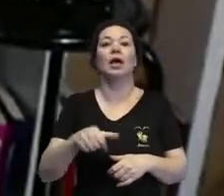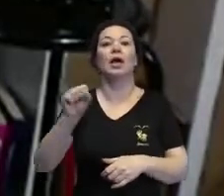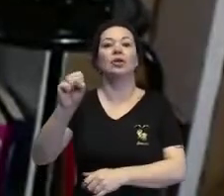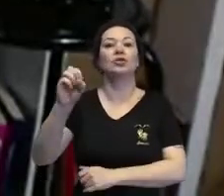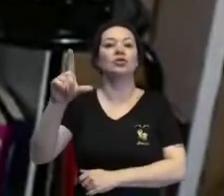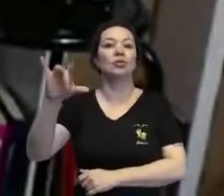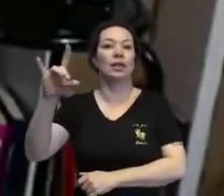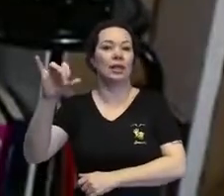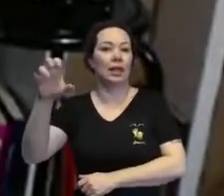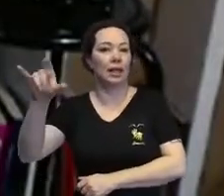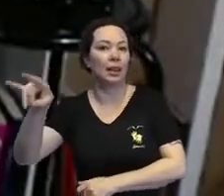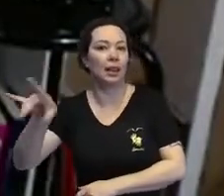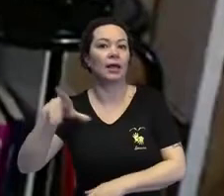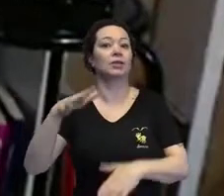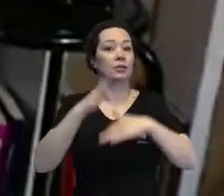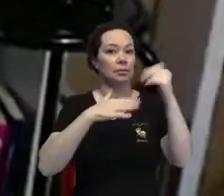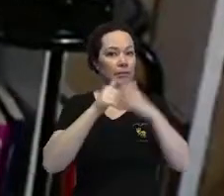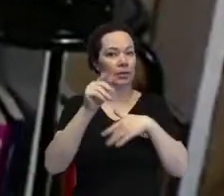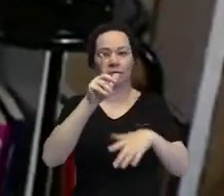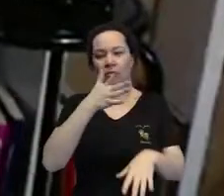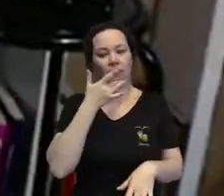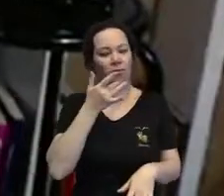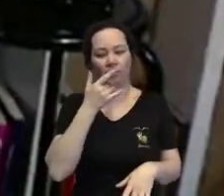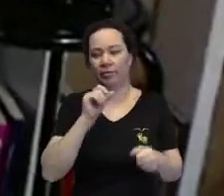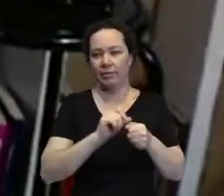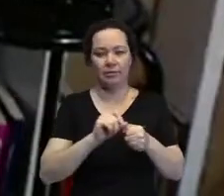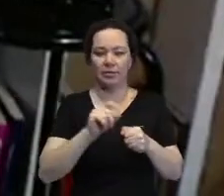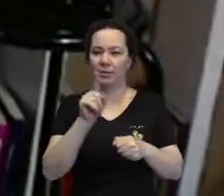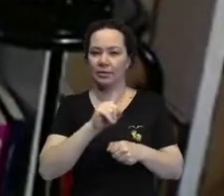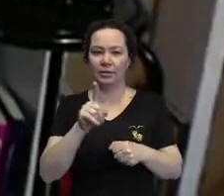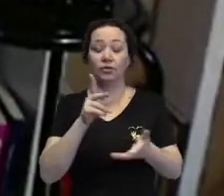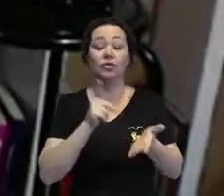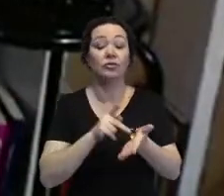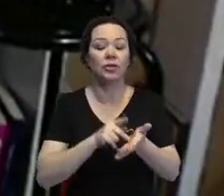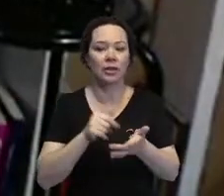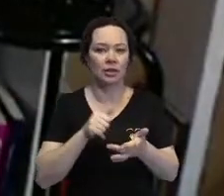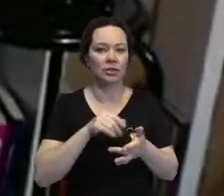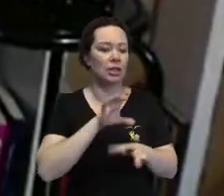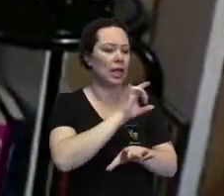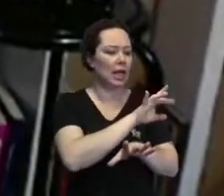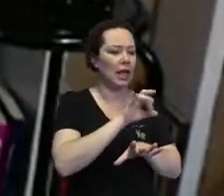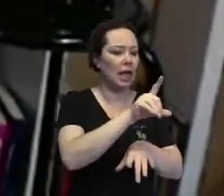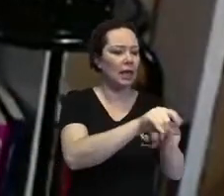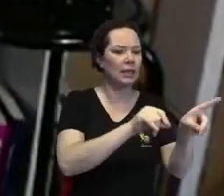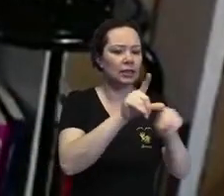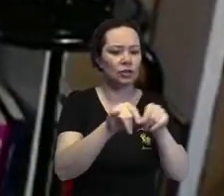na prática, que não é tão fácil de ser cumprida. Cada escolha pressupõe uma